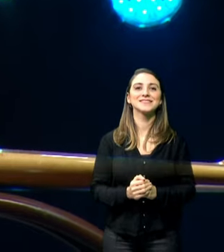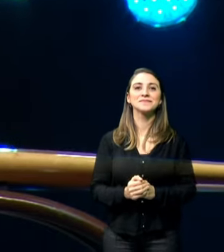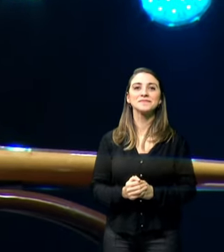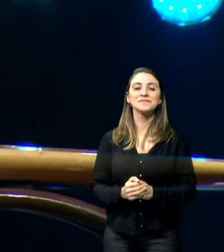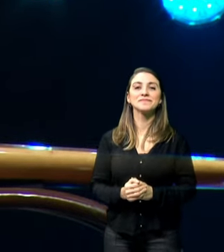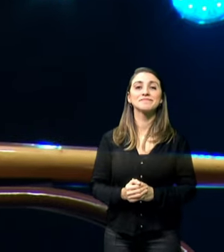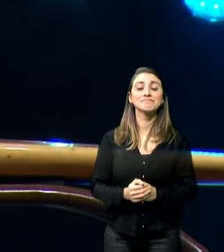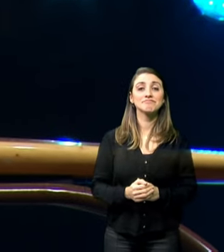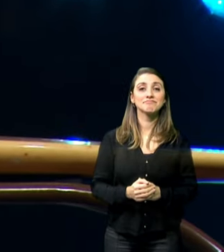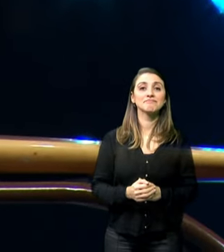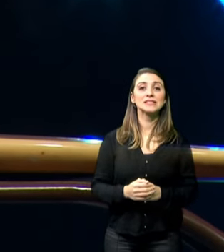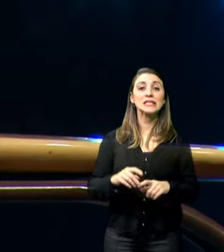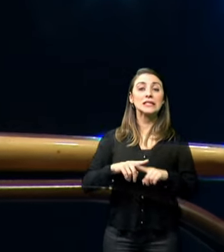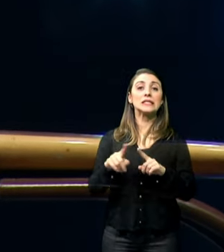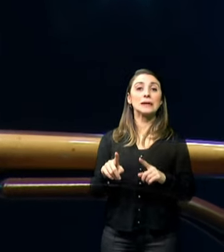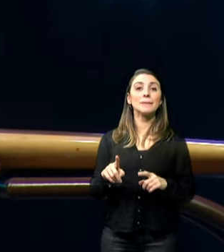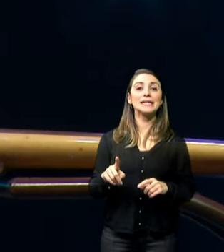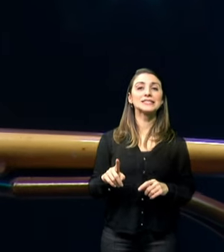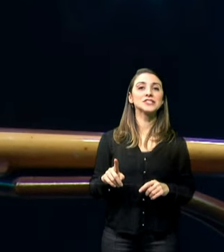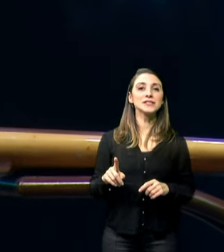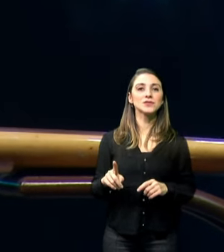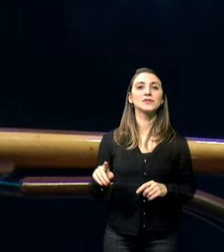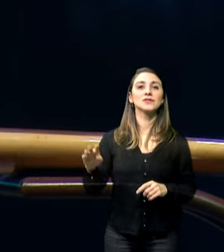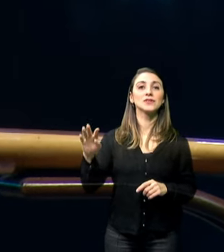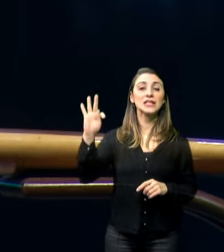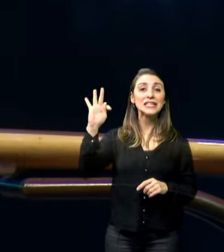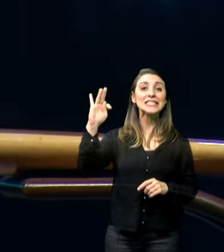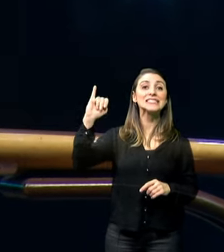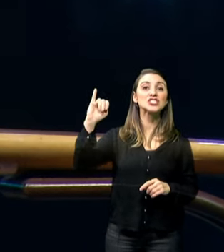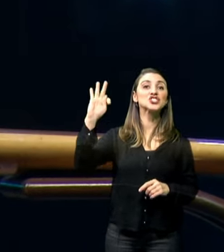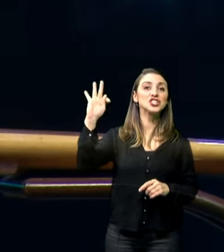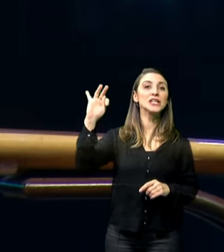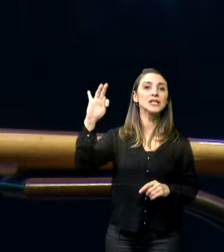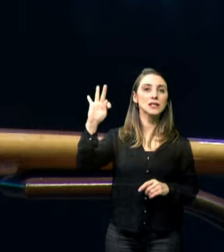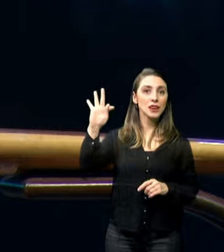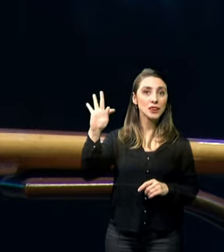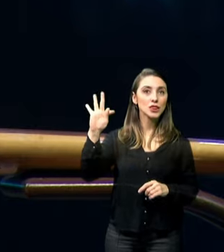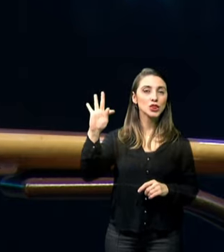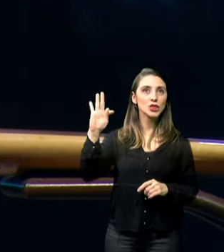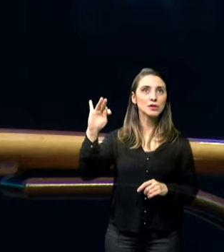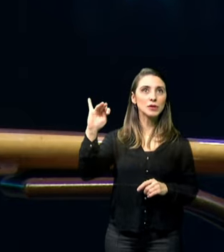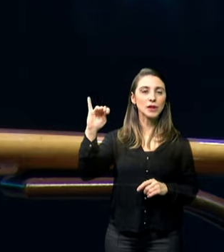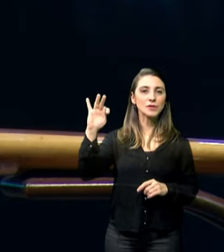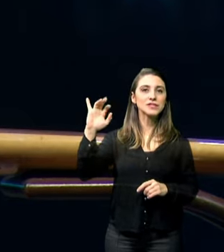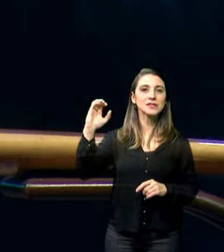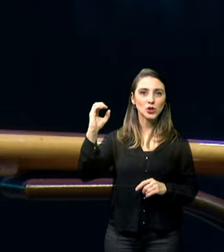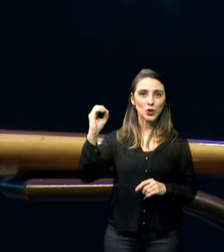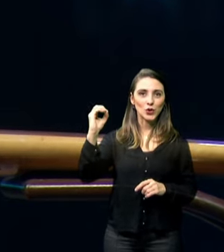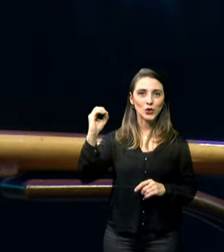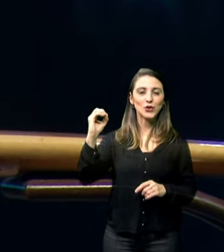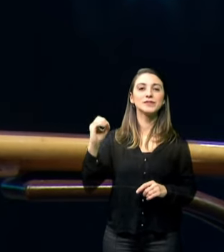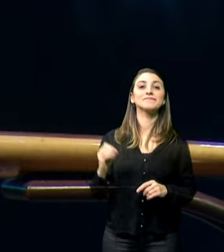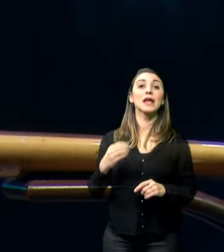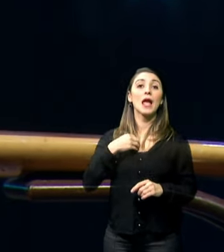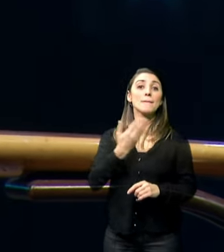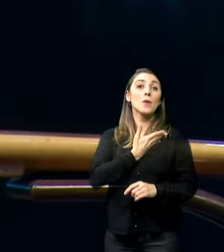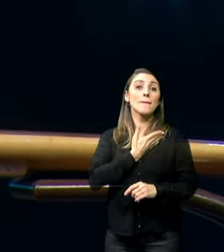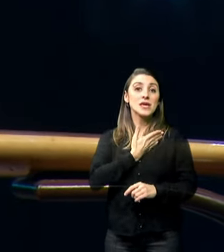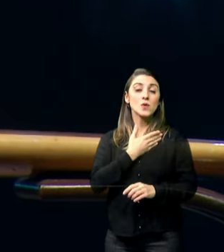Para Tito, meu companheiro e cooperador. Para Epafrodito, meu irmão, companheiro, cooperador. Só para